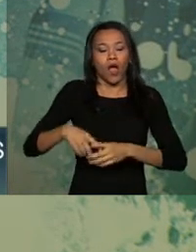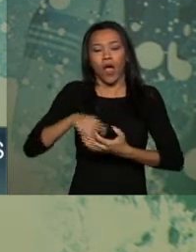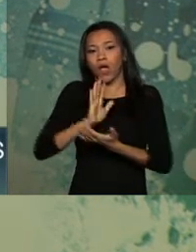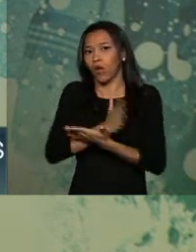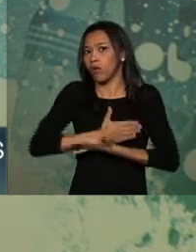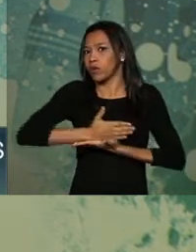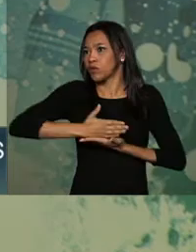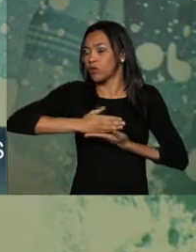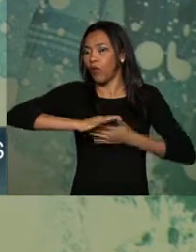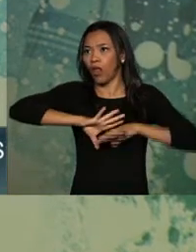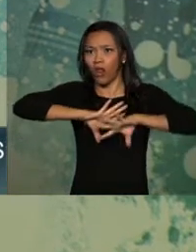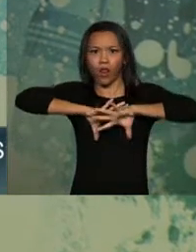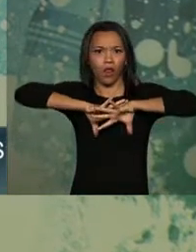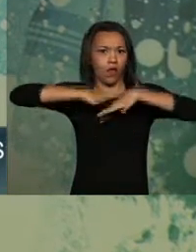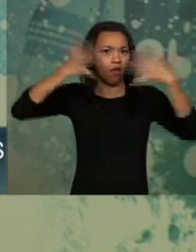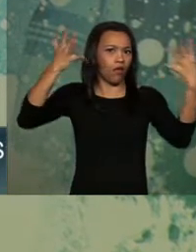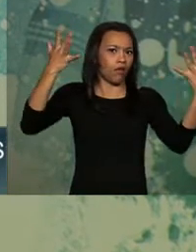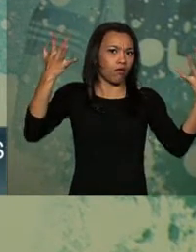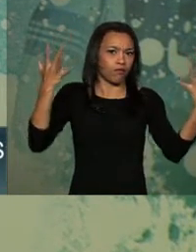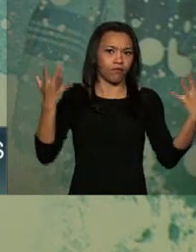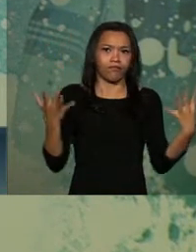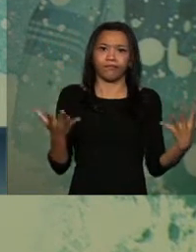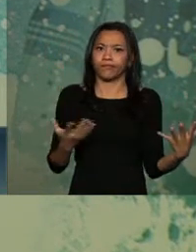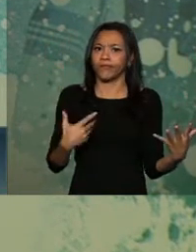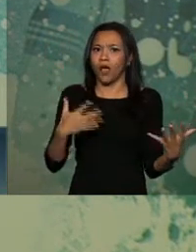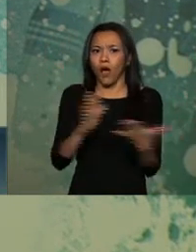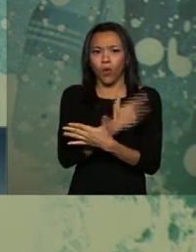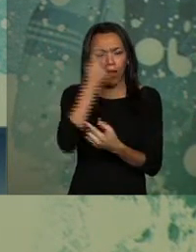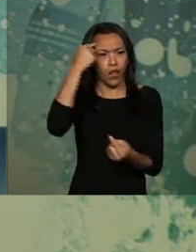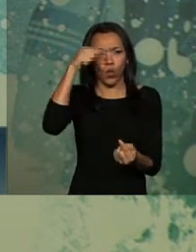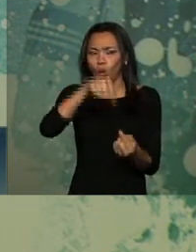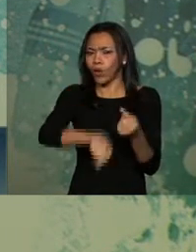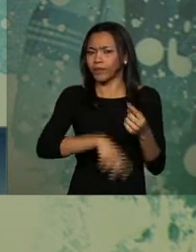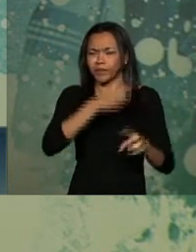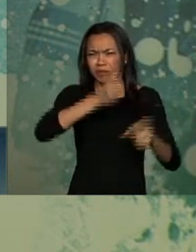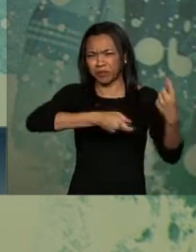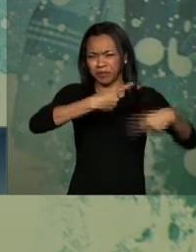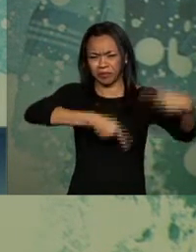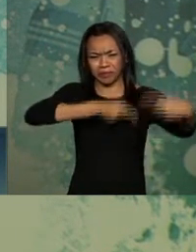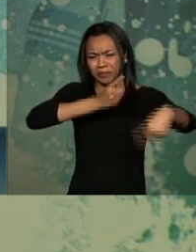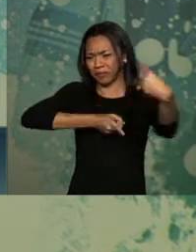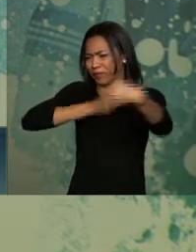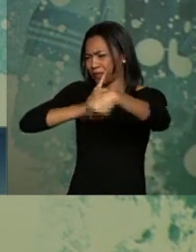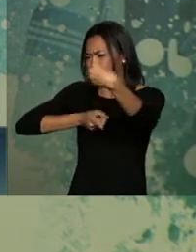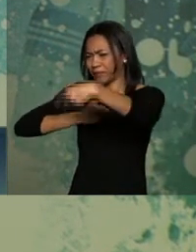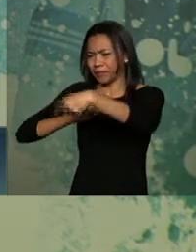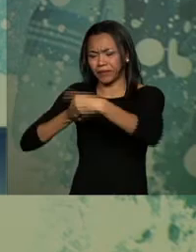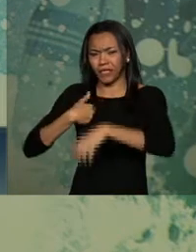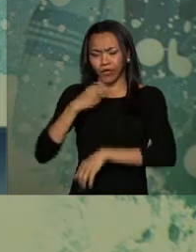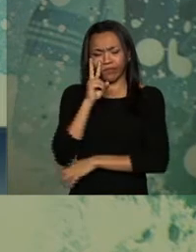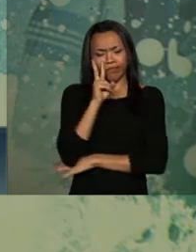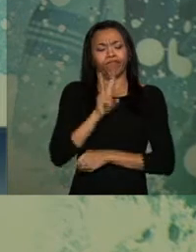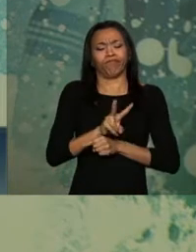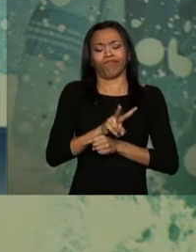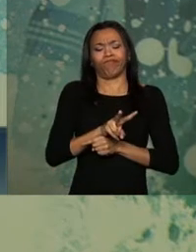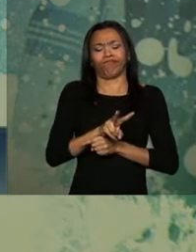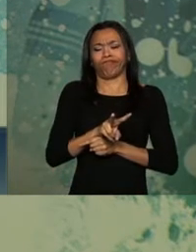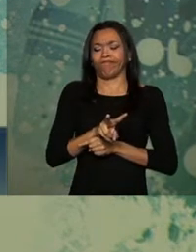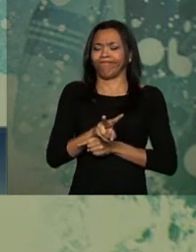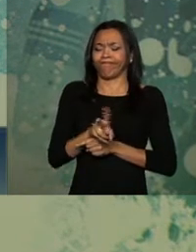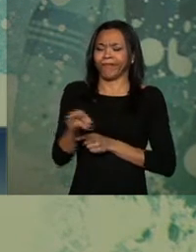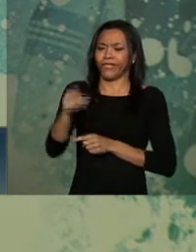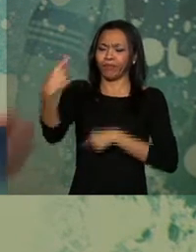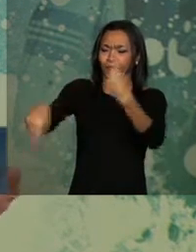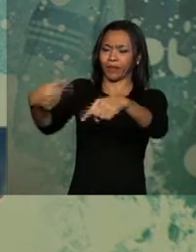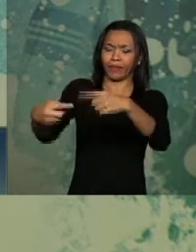CONFAS. CONFAS, não, tem que ter a contribuição do Estado. E aí eu vi a discussão e o Pimentel brigando